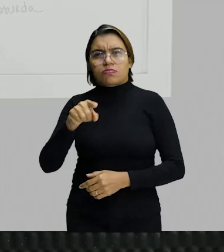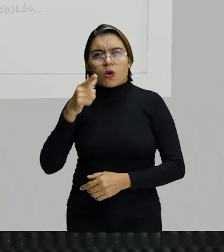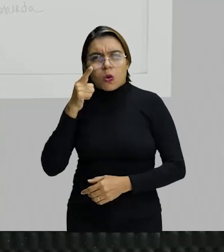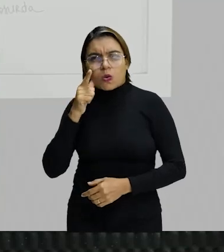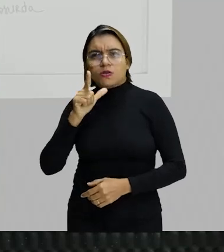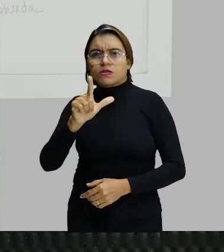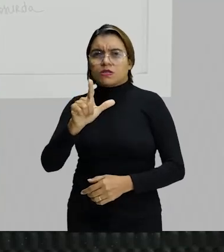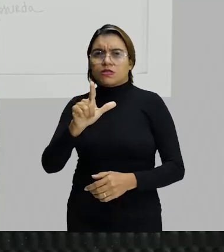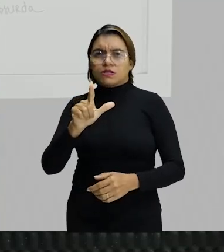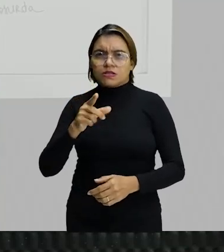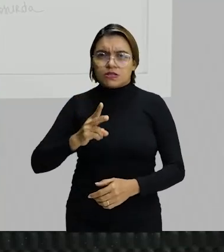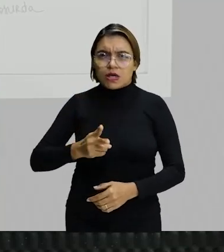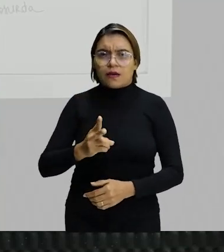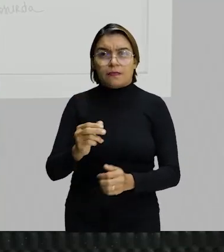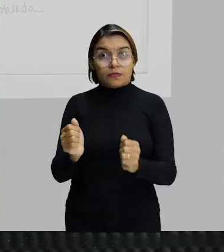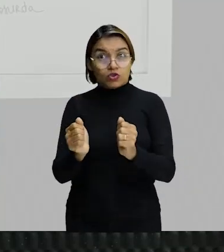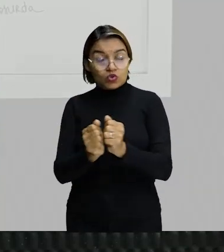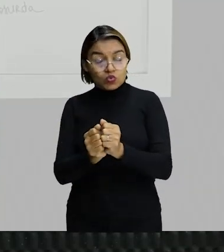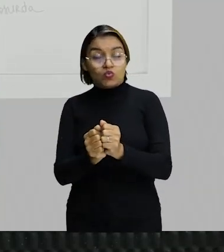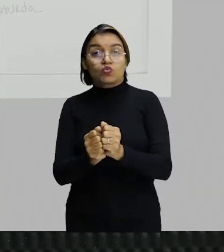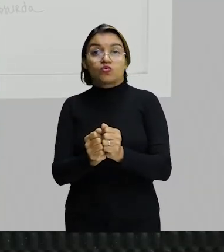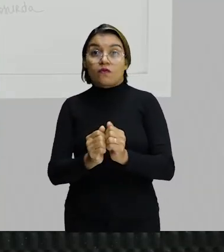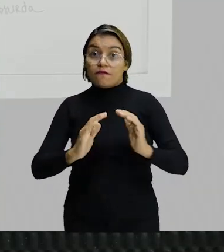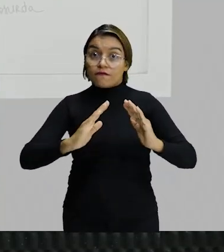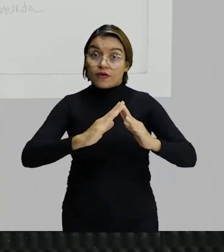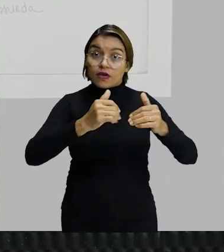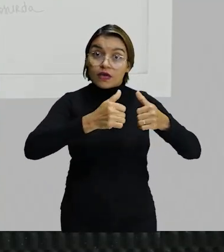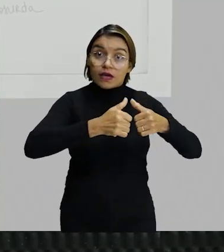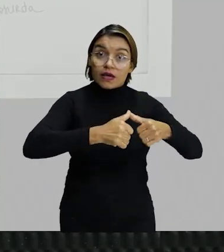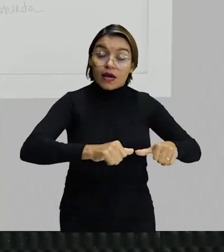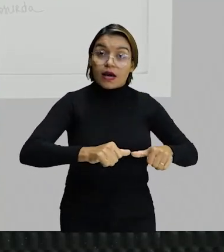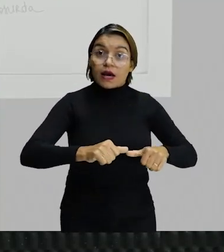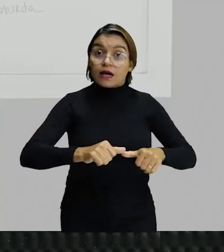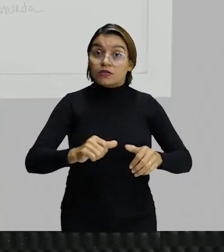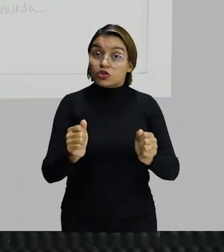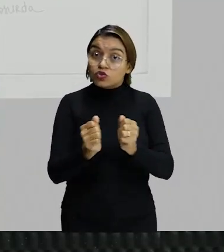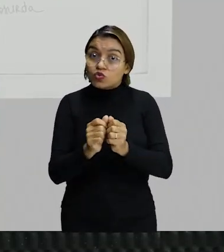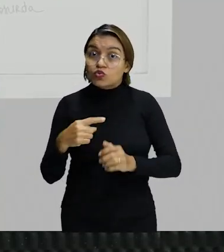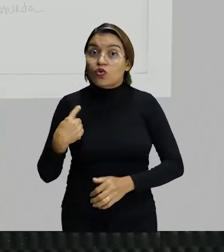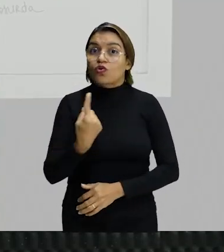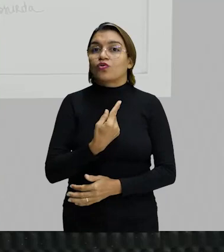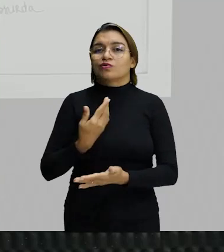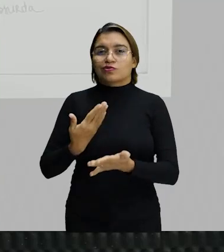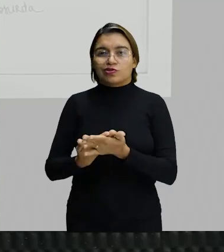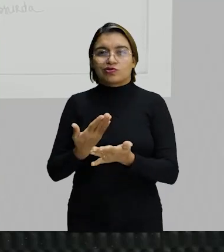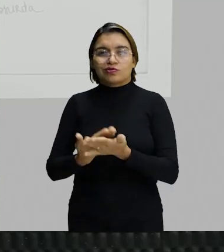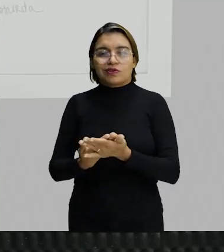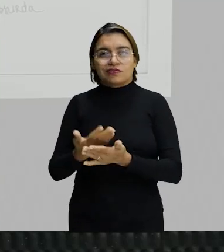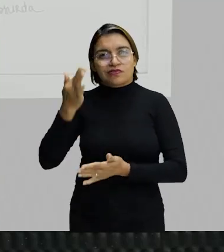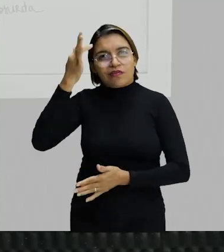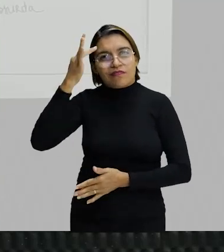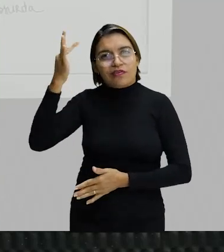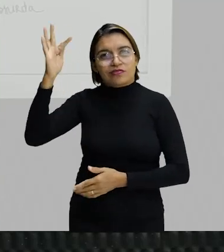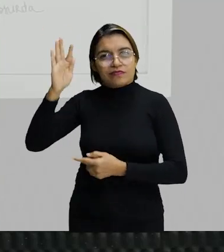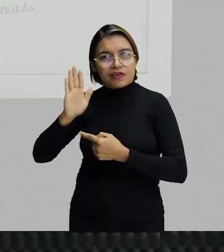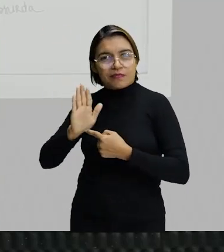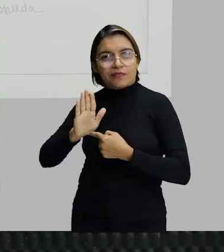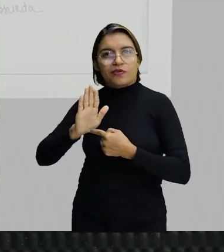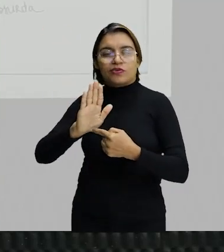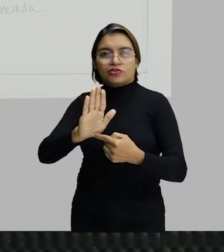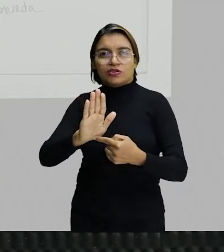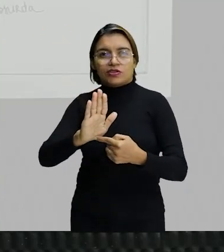vamos continuar juntos, fique em casa, mas fique conosco e fique estudando, tá? E aqui a filosofia trazendo para